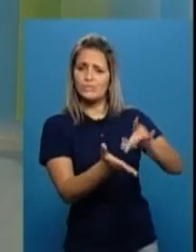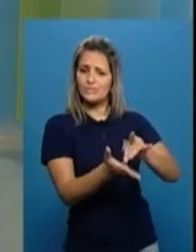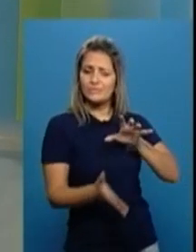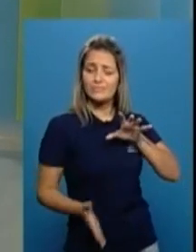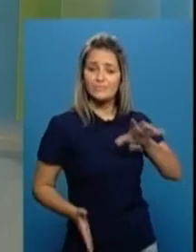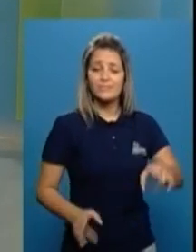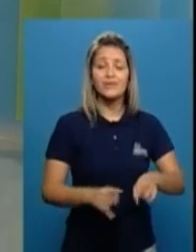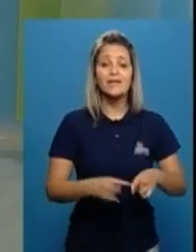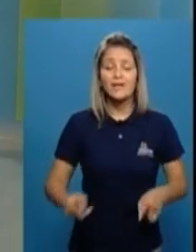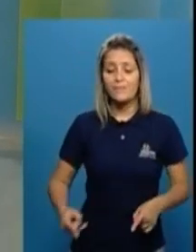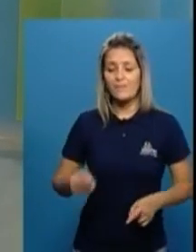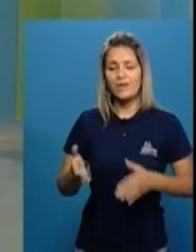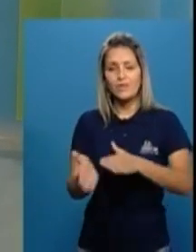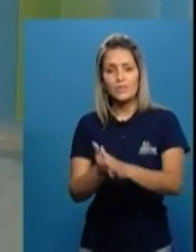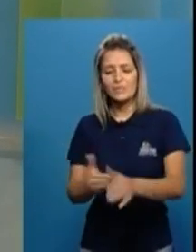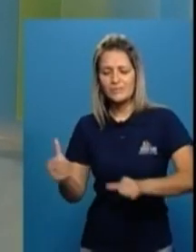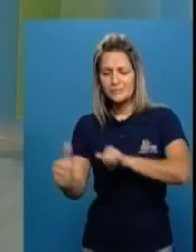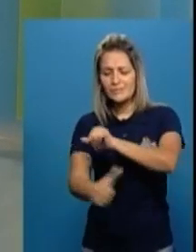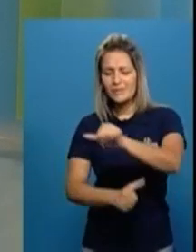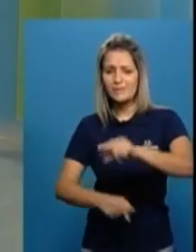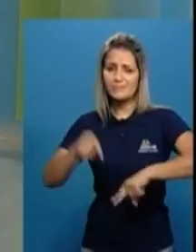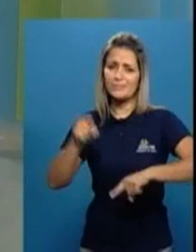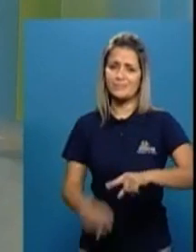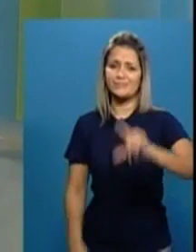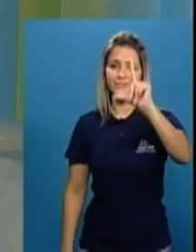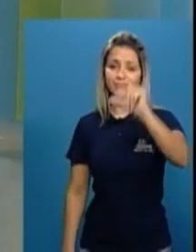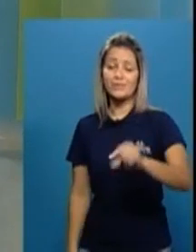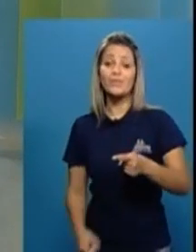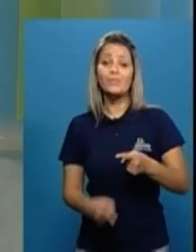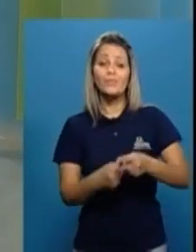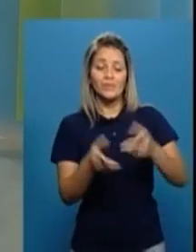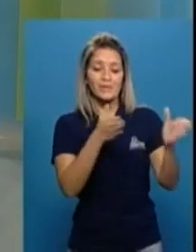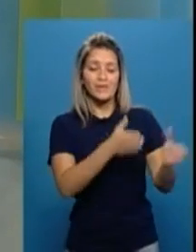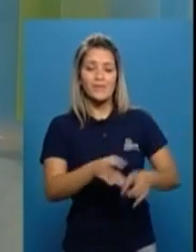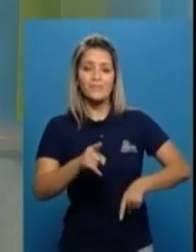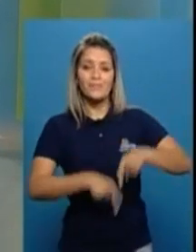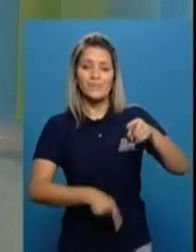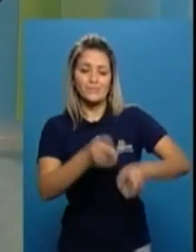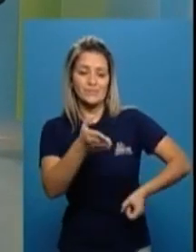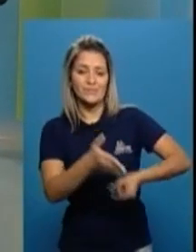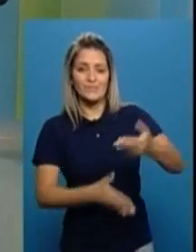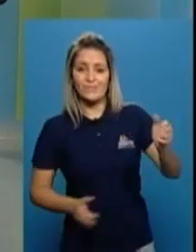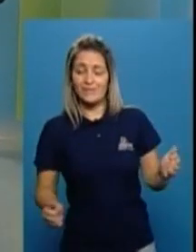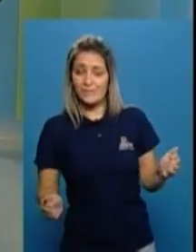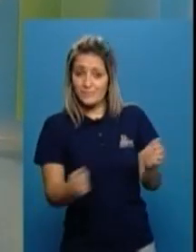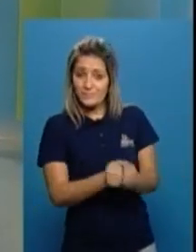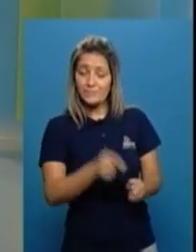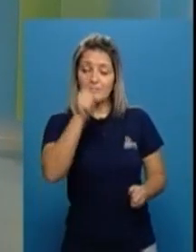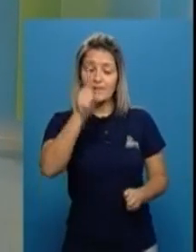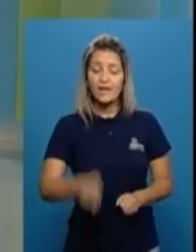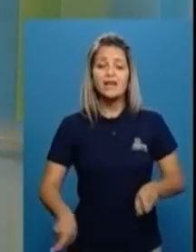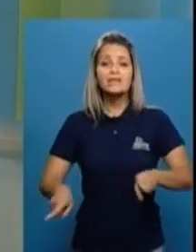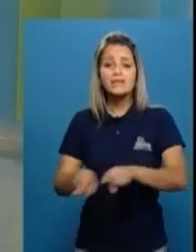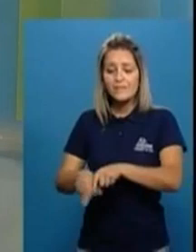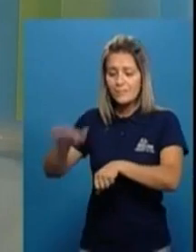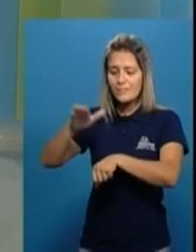porém um menor custo variável por unidade, devido à produção de grande quantidade. A produtividade por mão de obra também